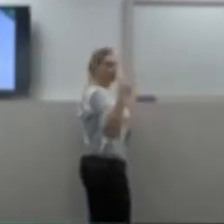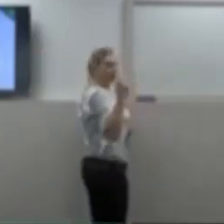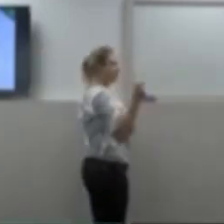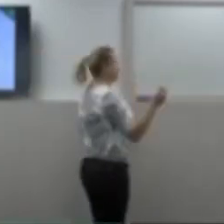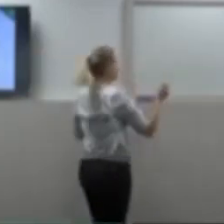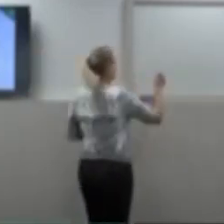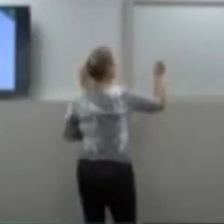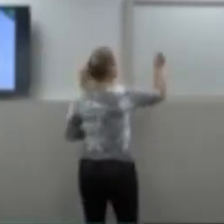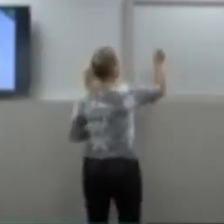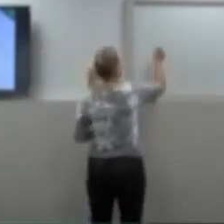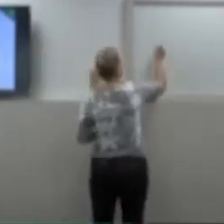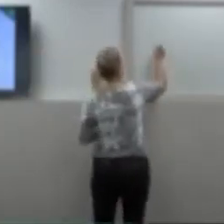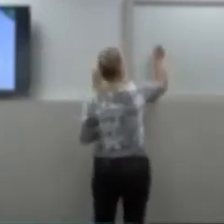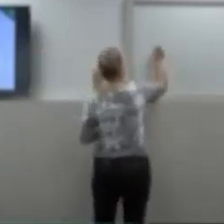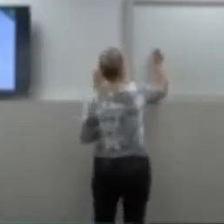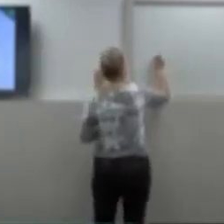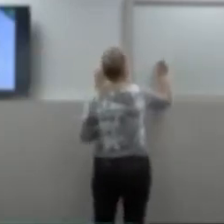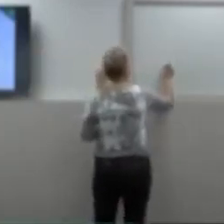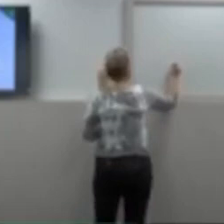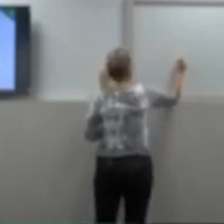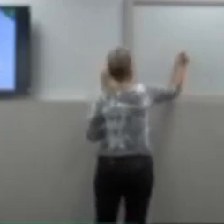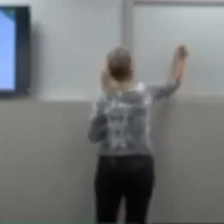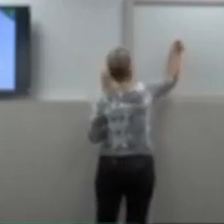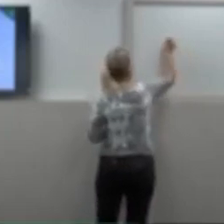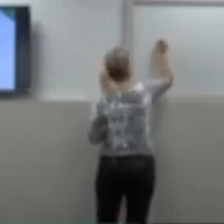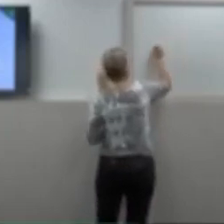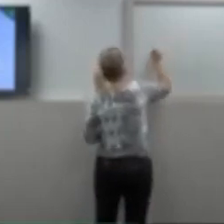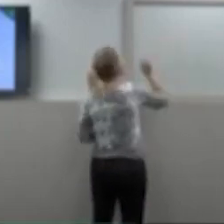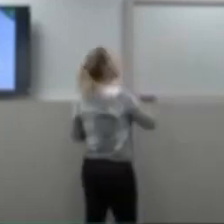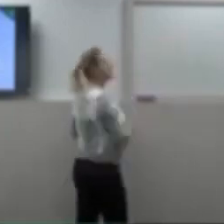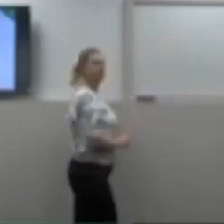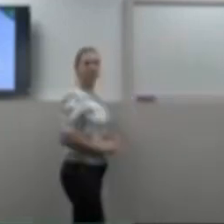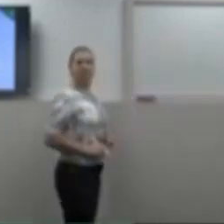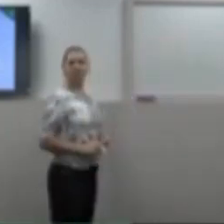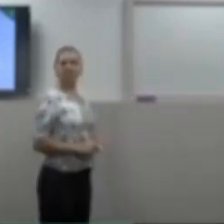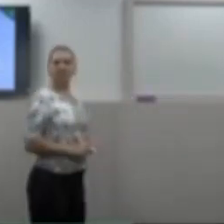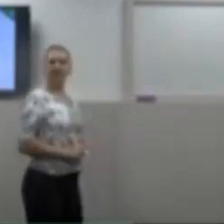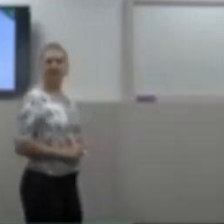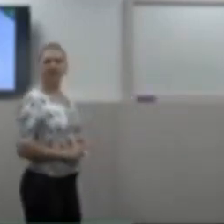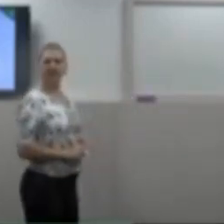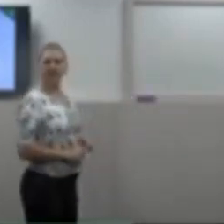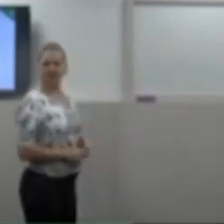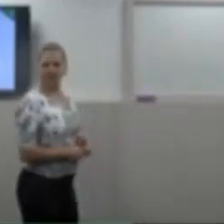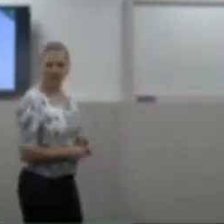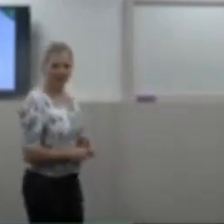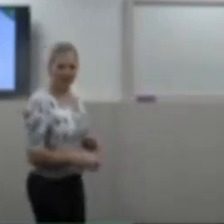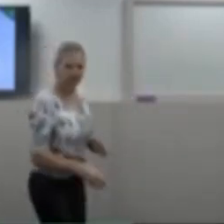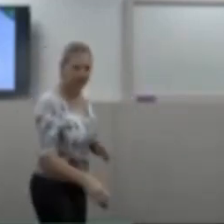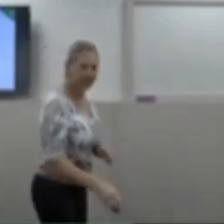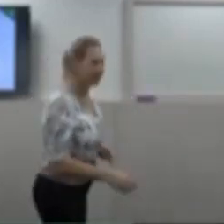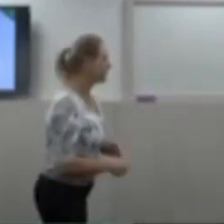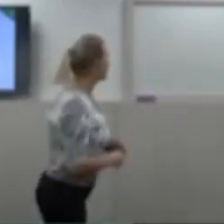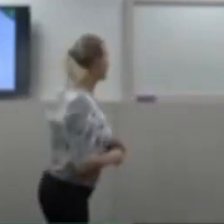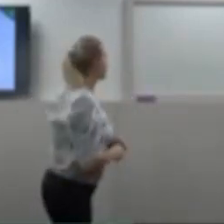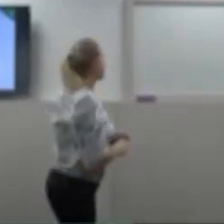O que é 1/3? Imagina, você tem alguma coisa assim, né?